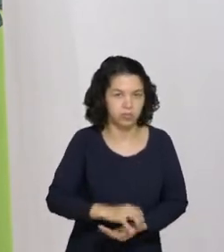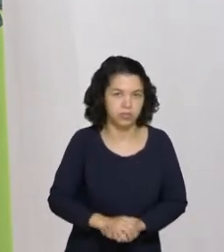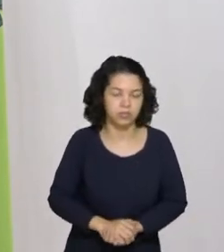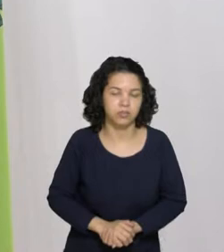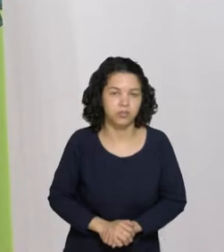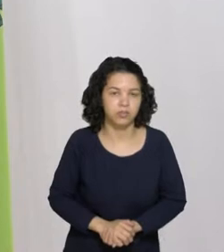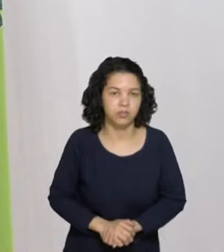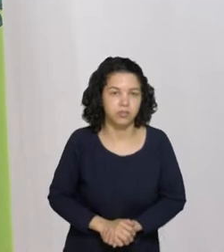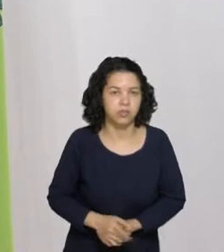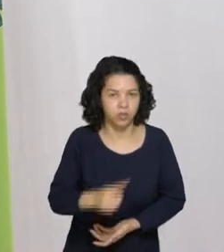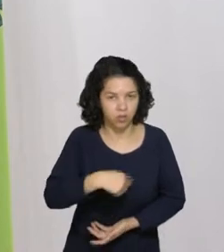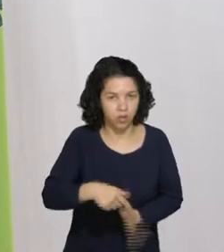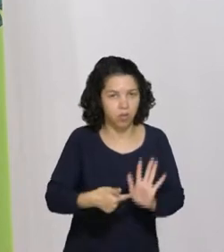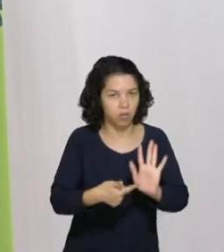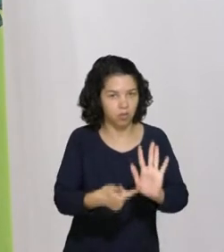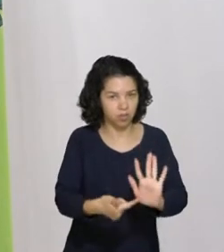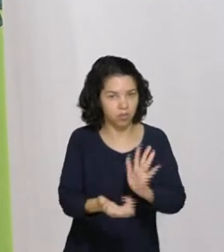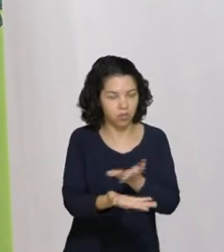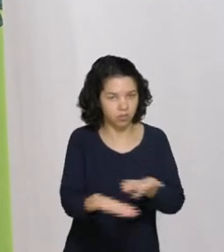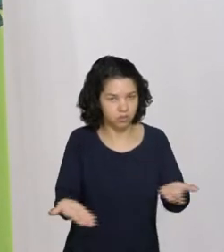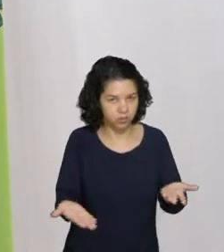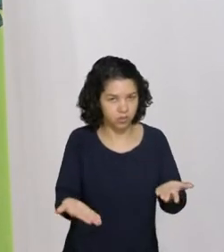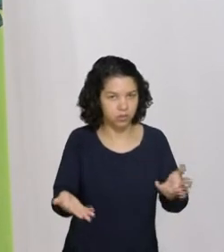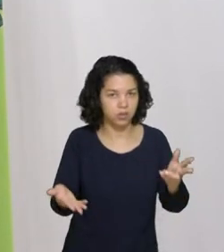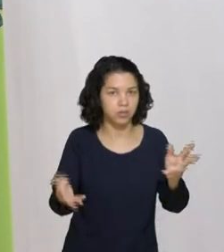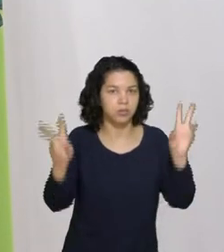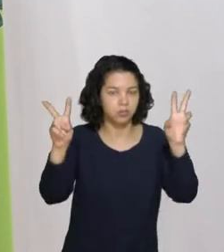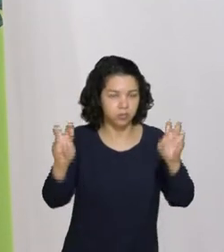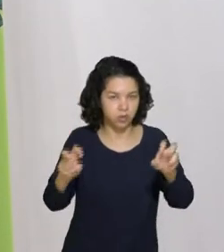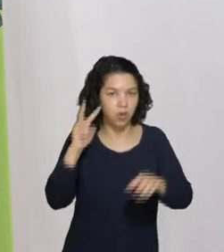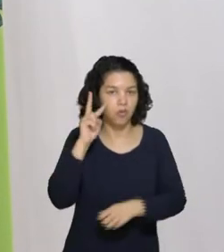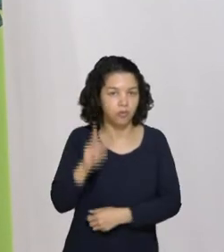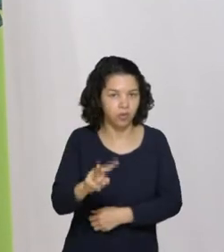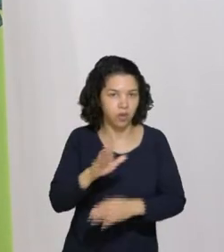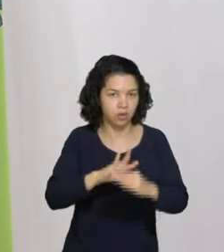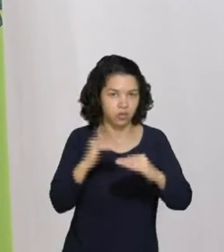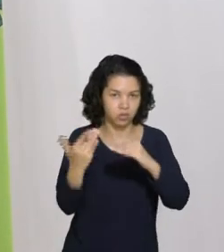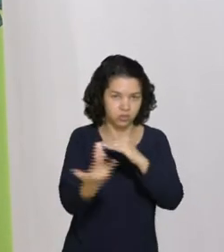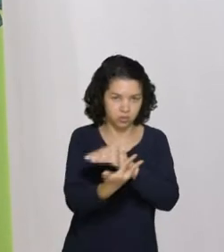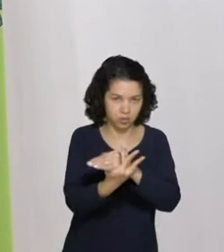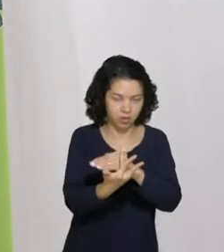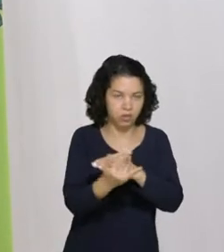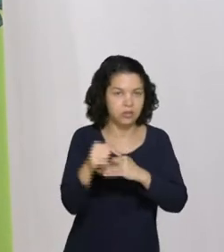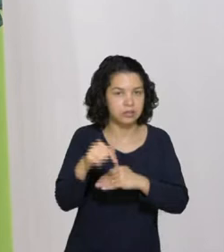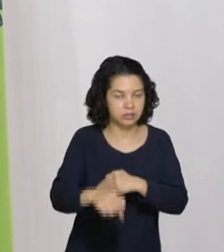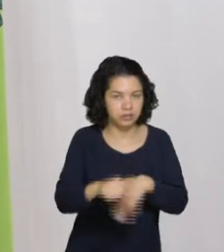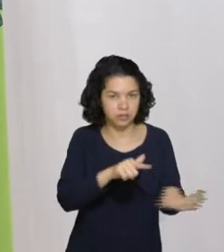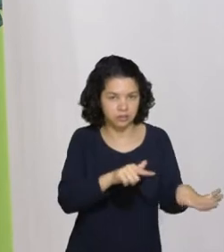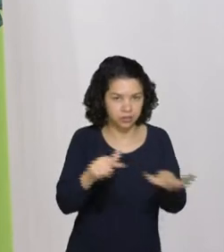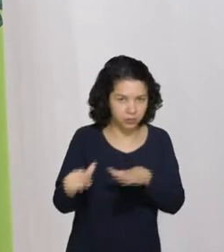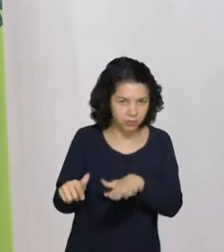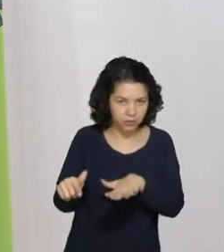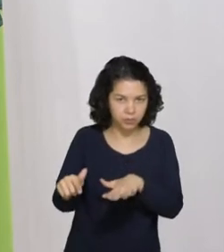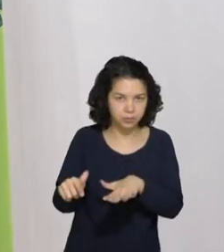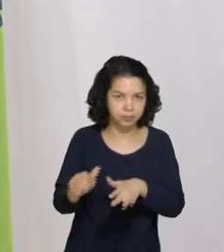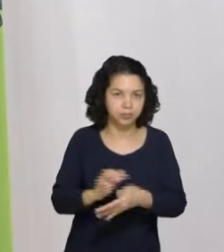Mas eu também queria mostrar para vocês uma matéria que eu vi na rede social dessa semana